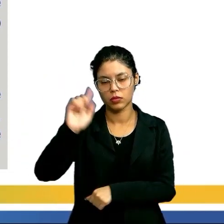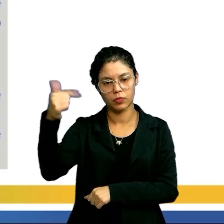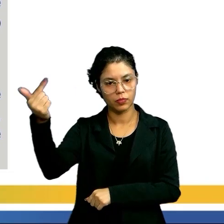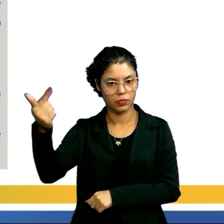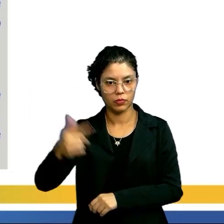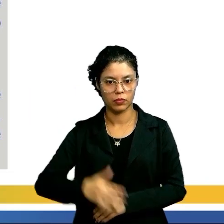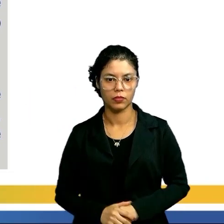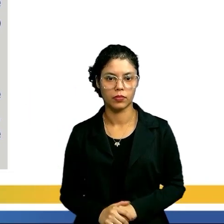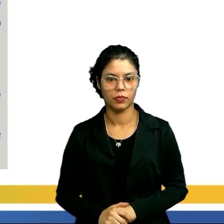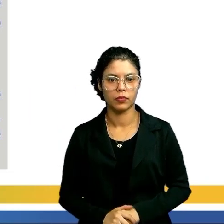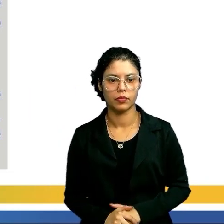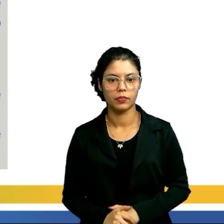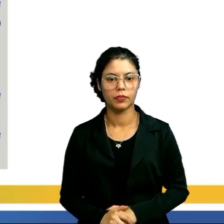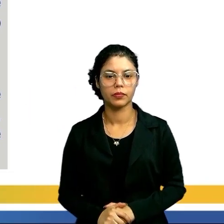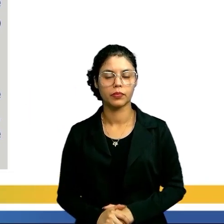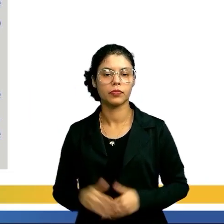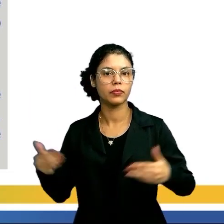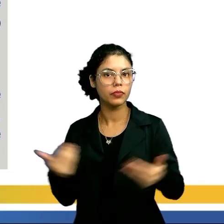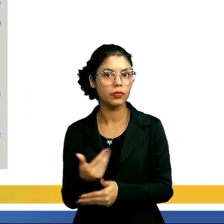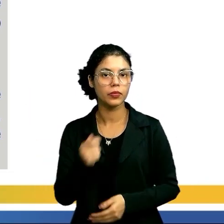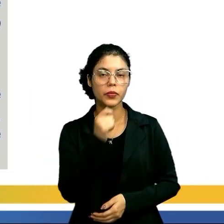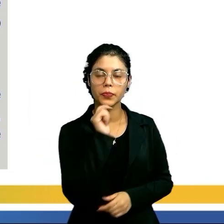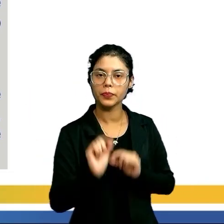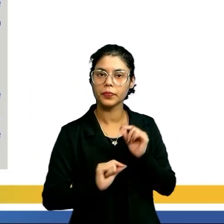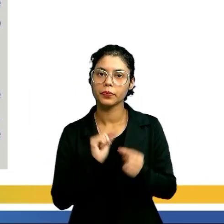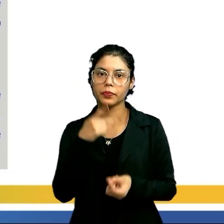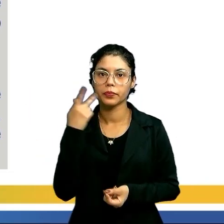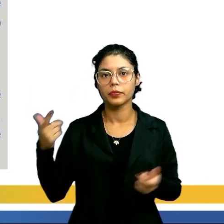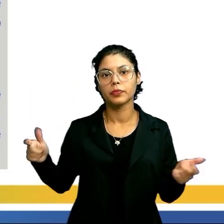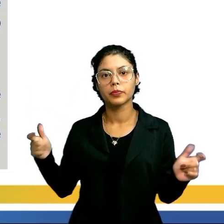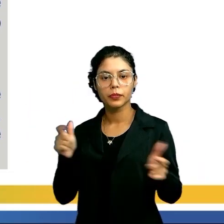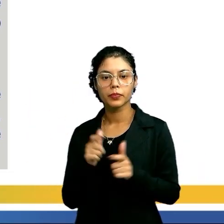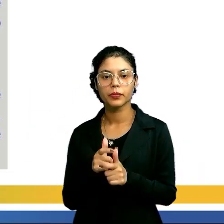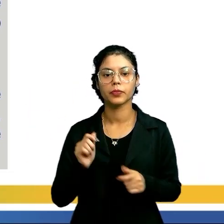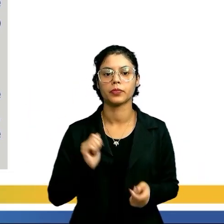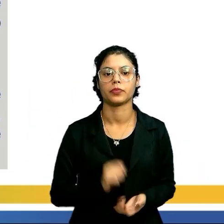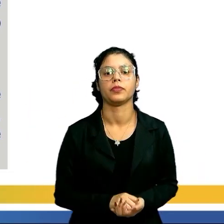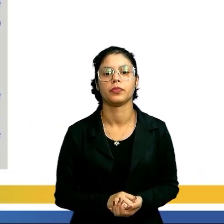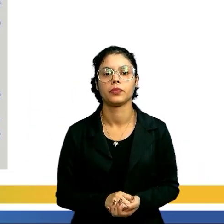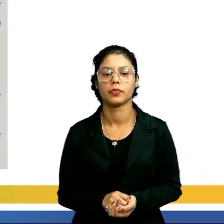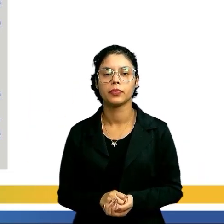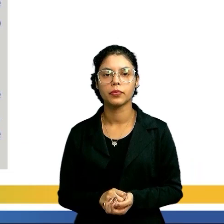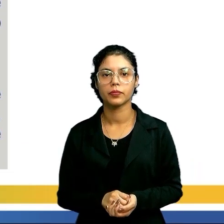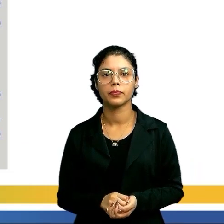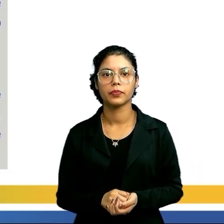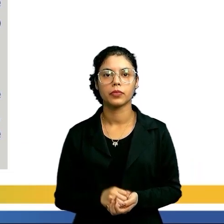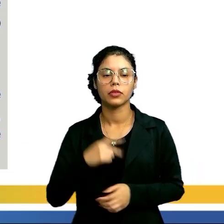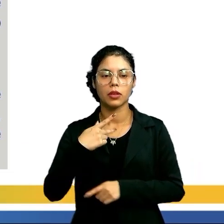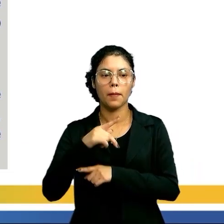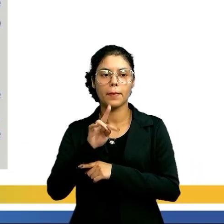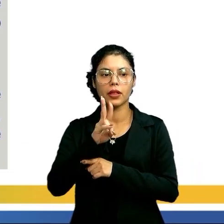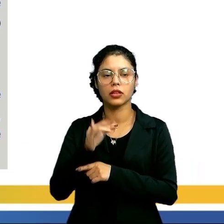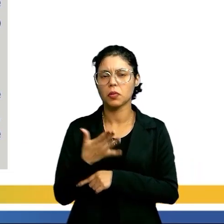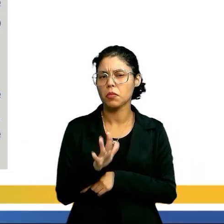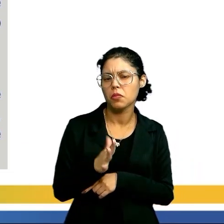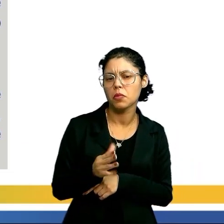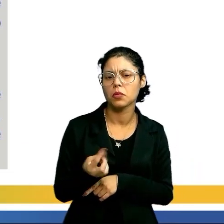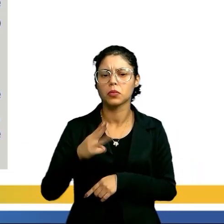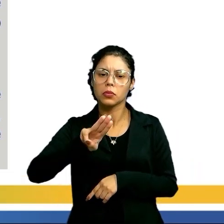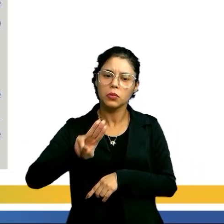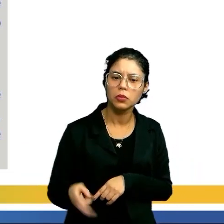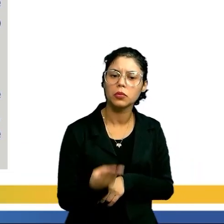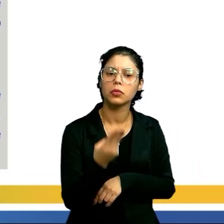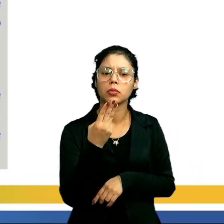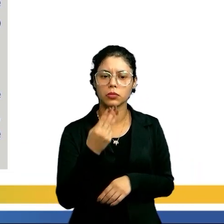país na atualidade. Agora, se a gente for falar de minorias, esses palestinos são em torno de 3